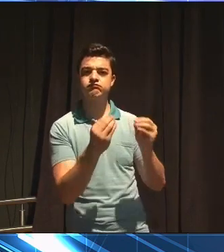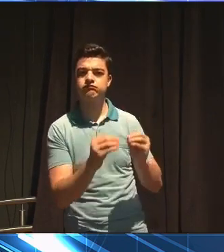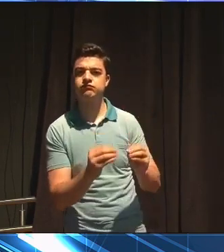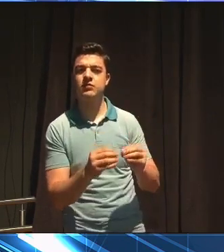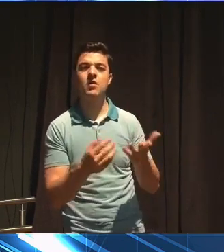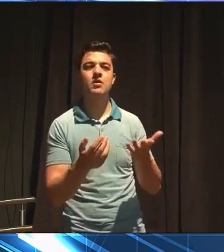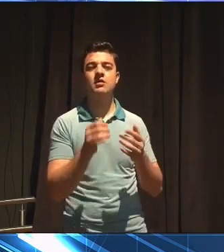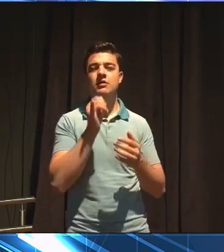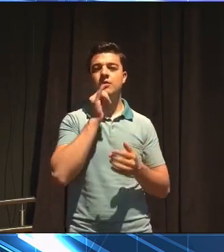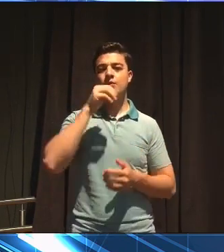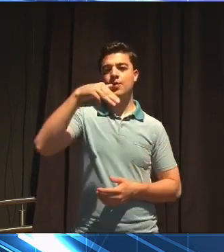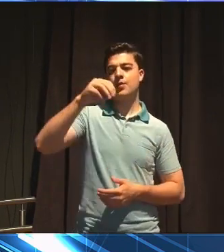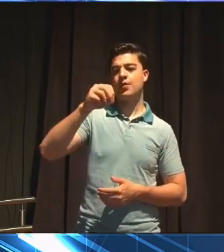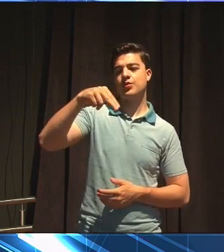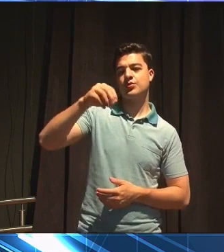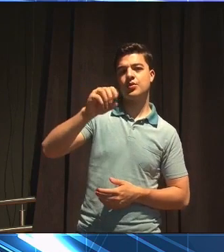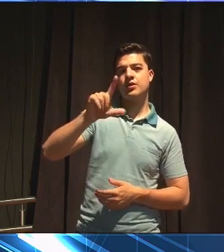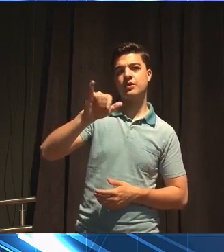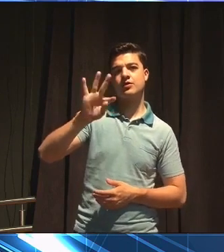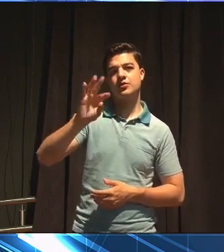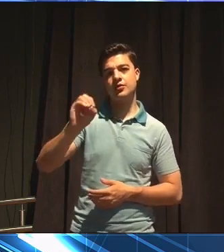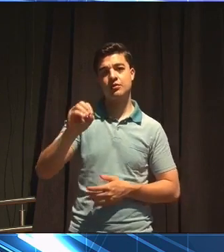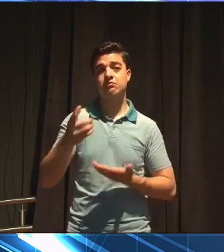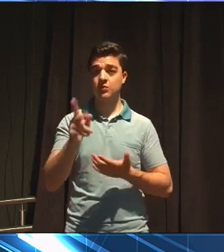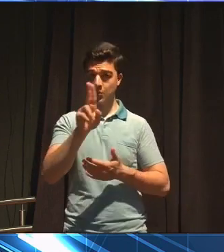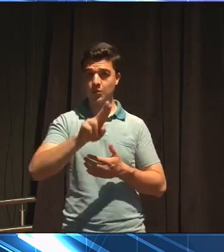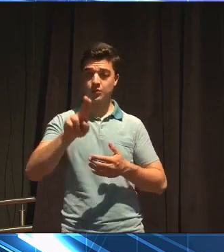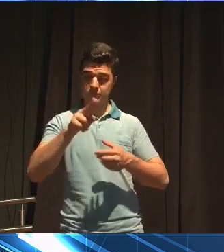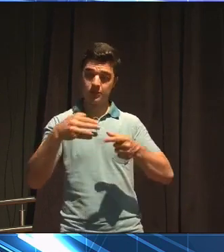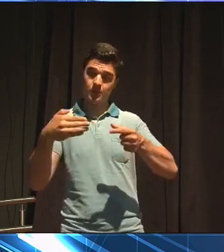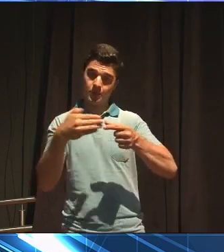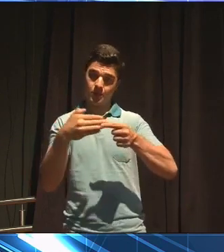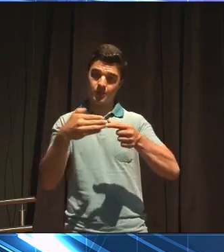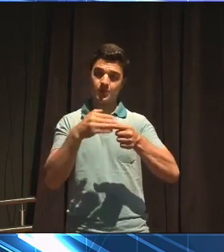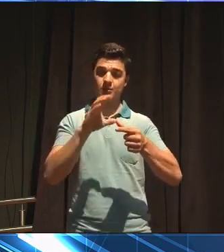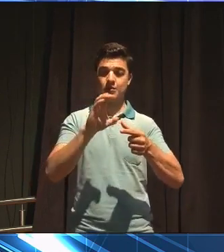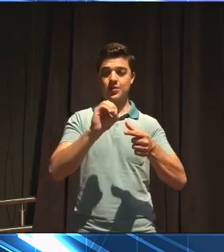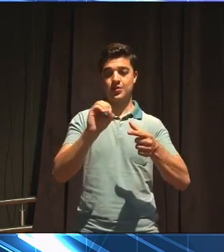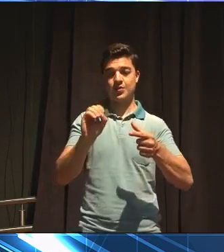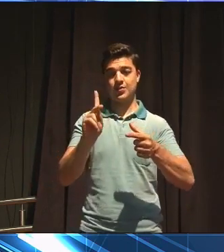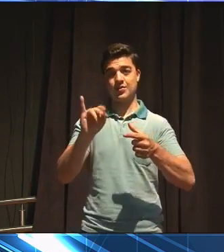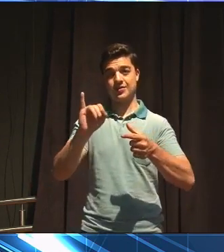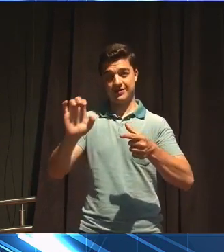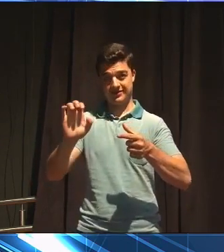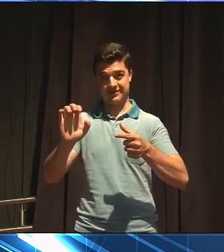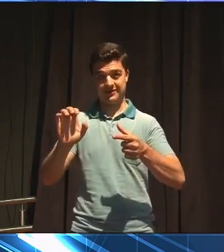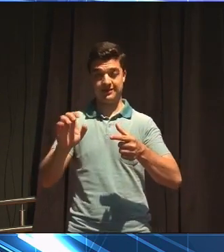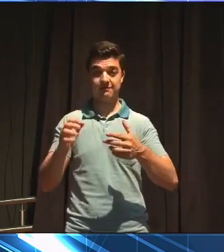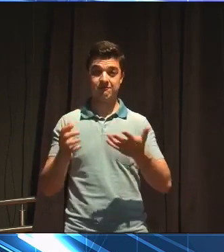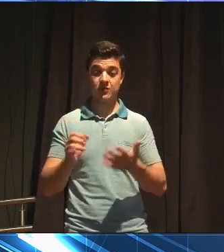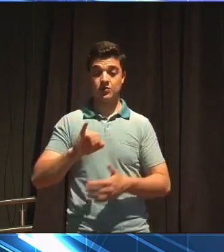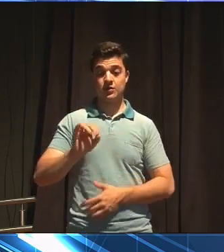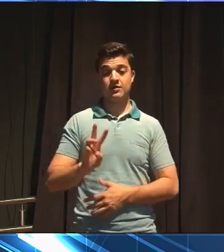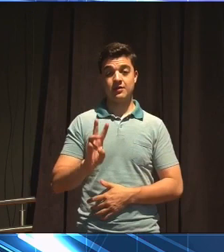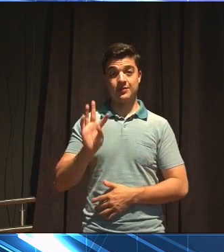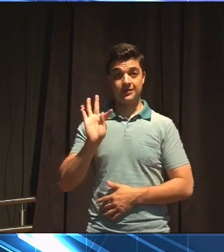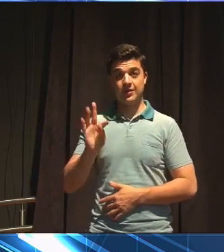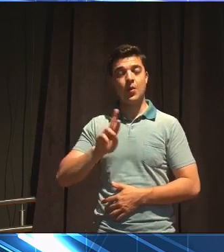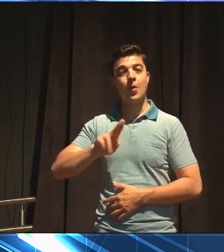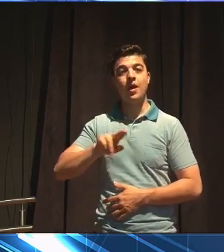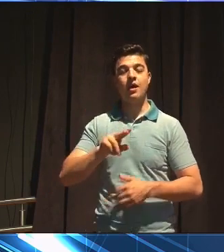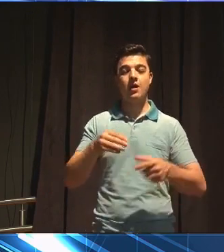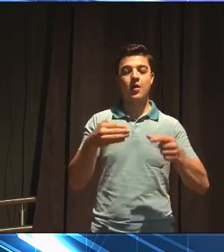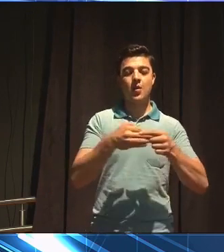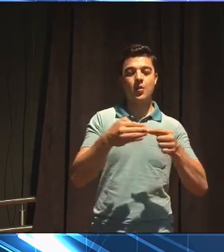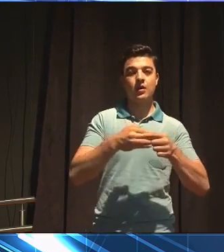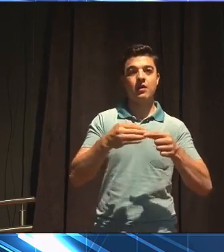um monolito, vai de cookie, seja feliz, não traga essa responsabilidade para você. O JWT não é uma evolução do cookie, eles